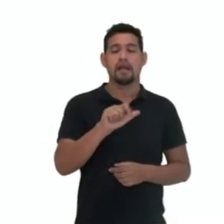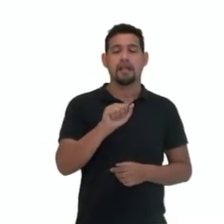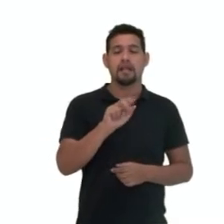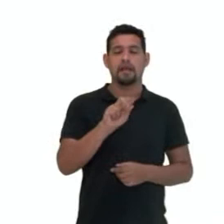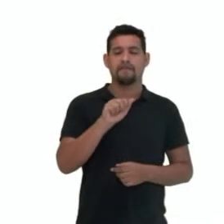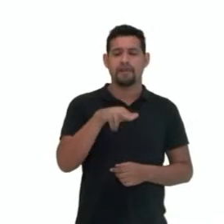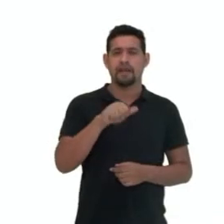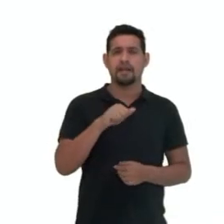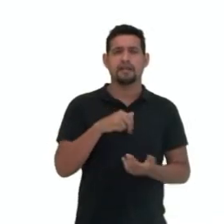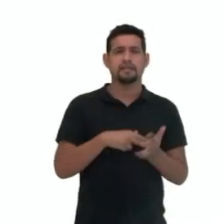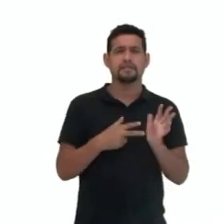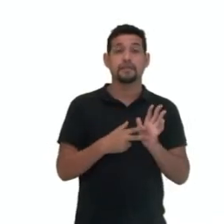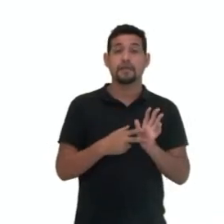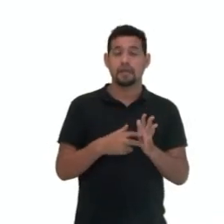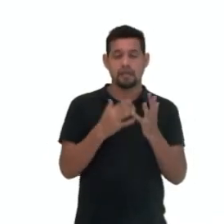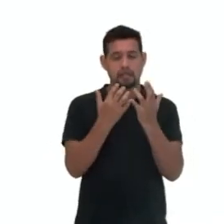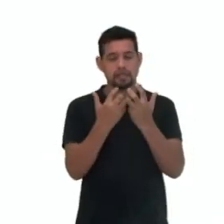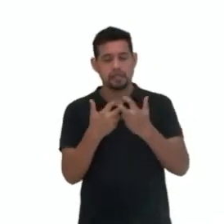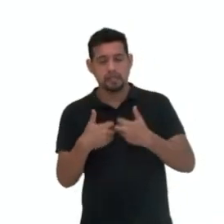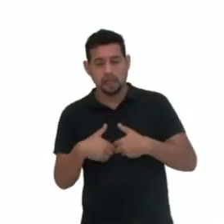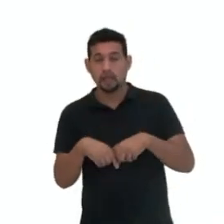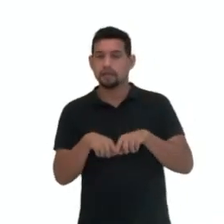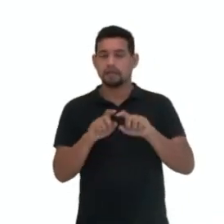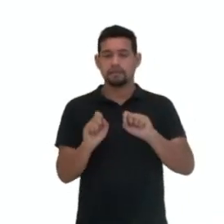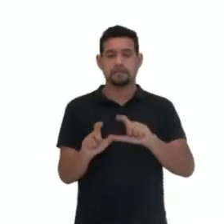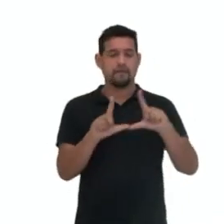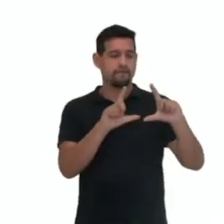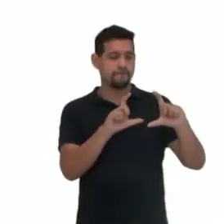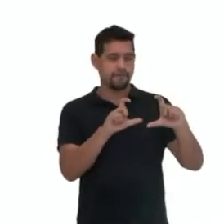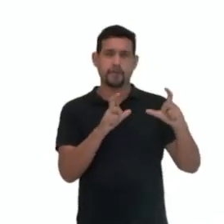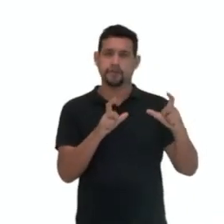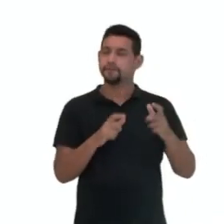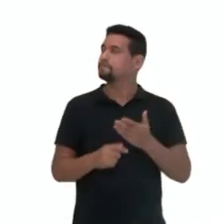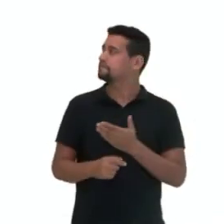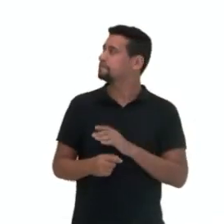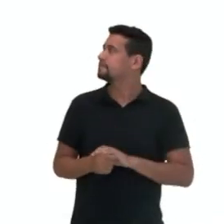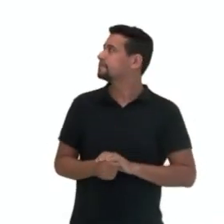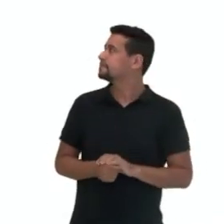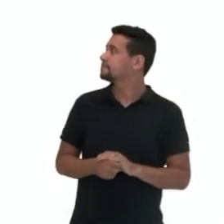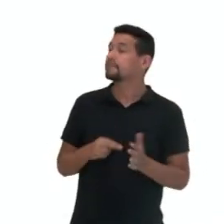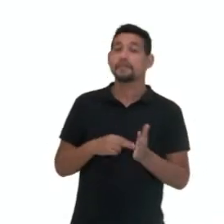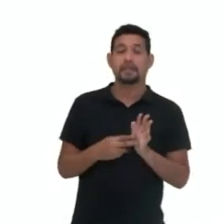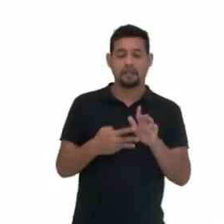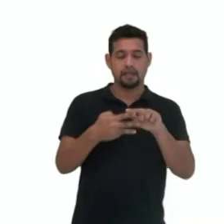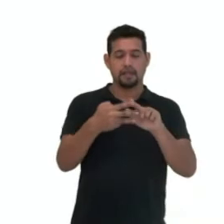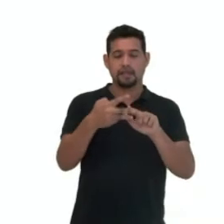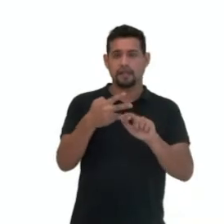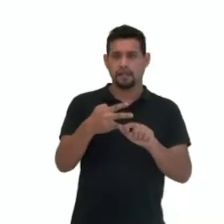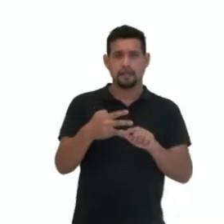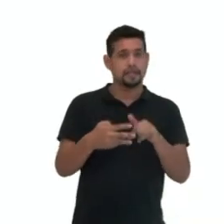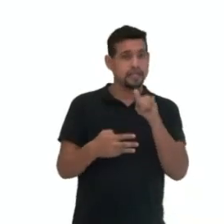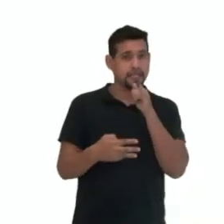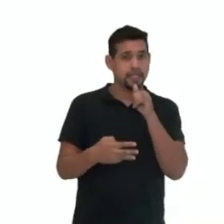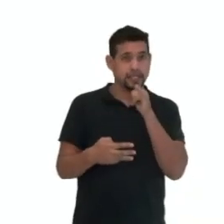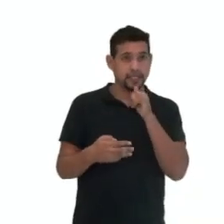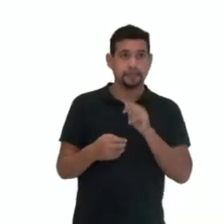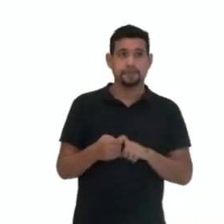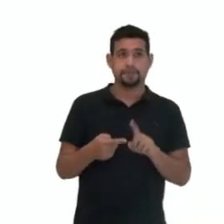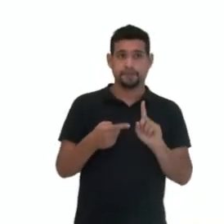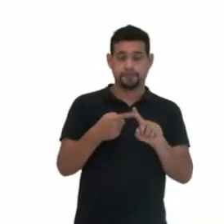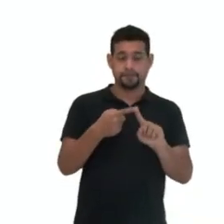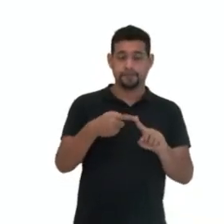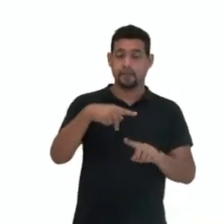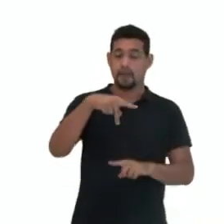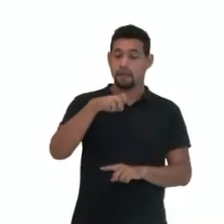partes articuláveis. Nas figuras, vemos 3 exemplos: pé,